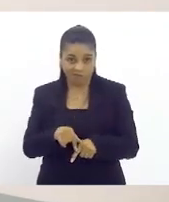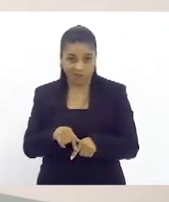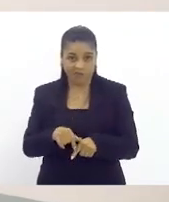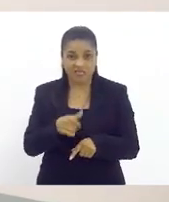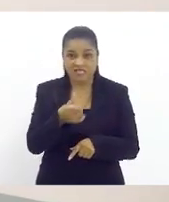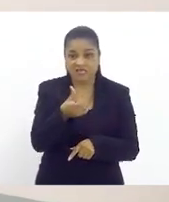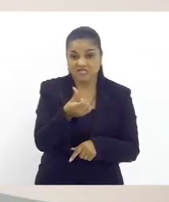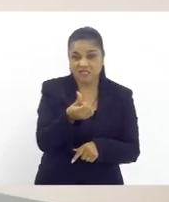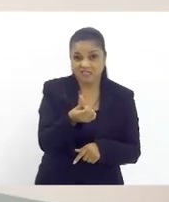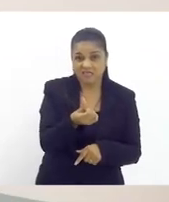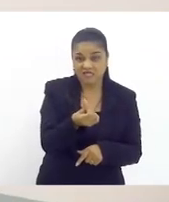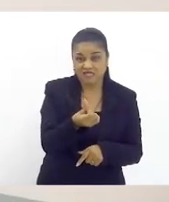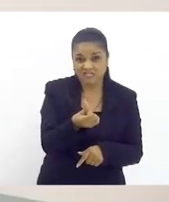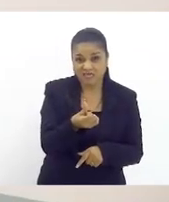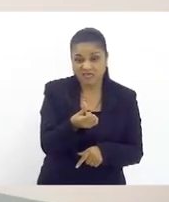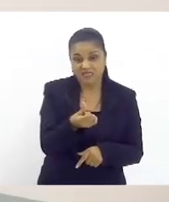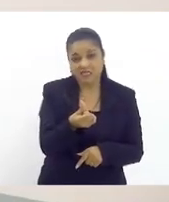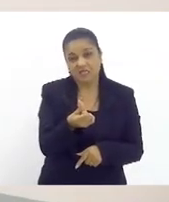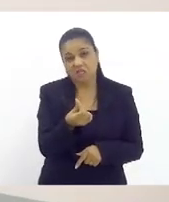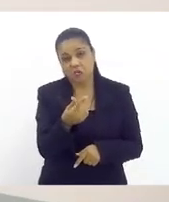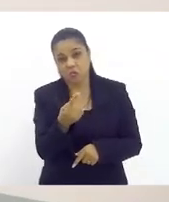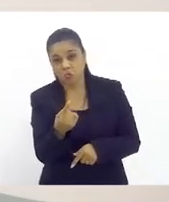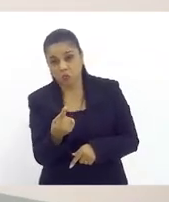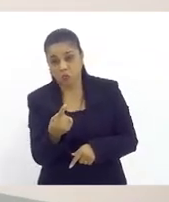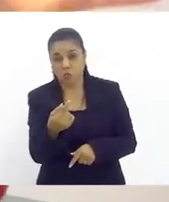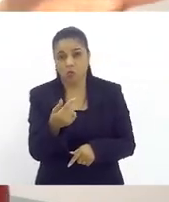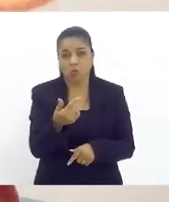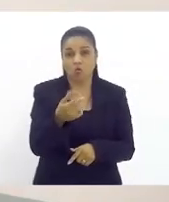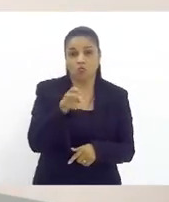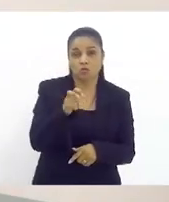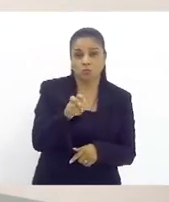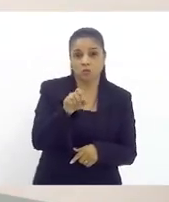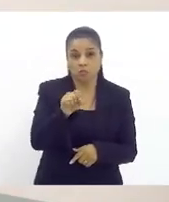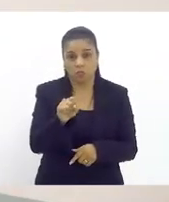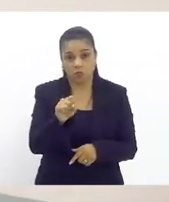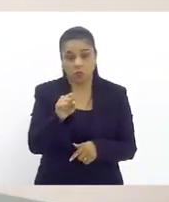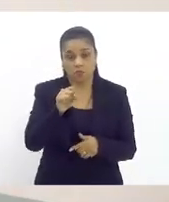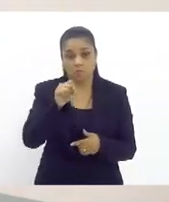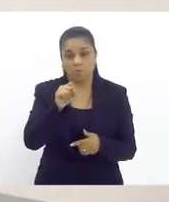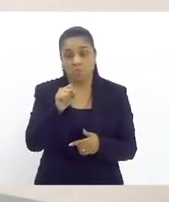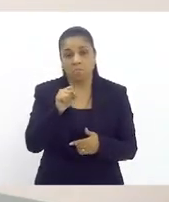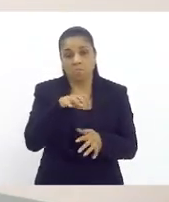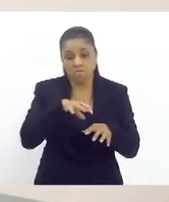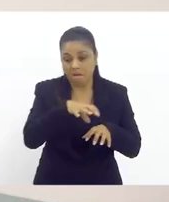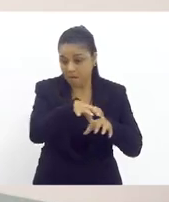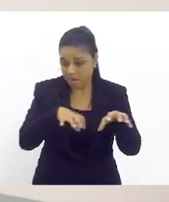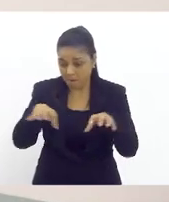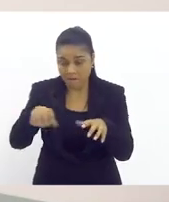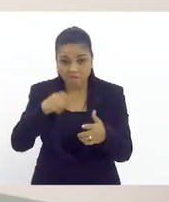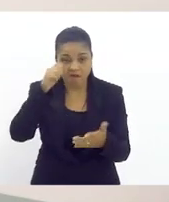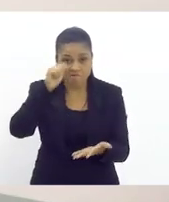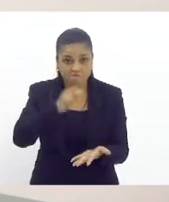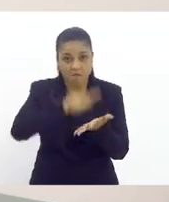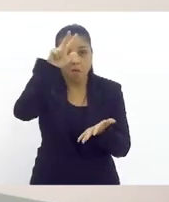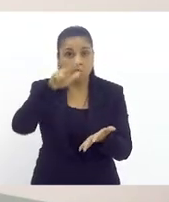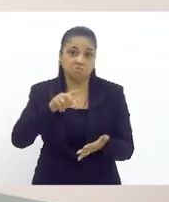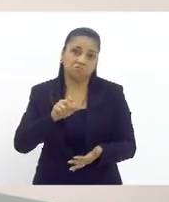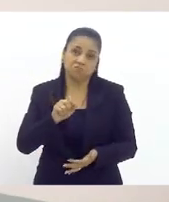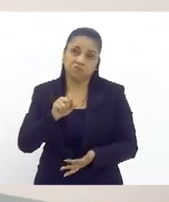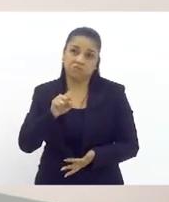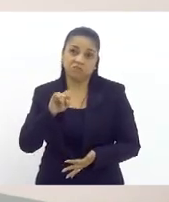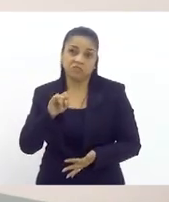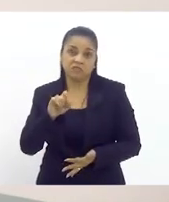61 ou 58 mil propriedade para validar ou menos do que isso né ninguém faz silvicultura econômico nesse estado